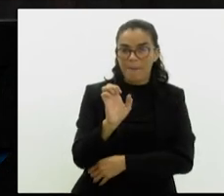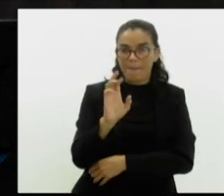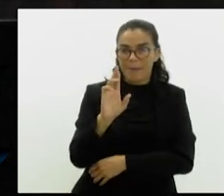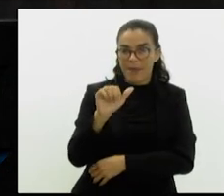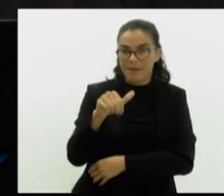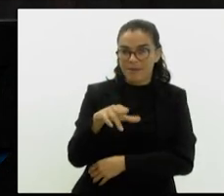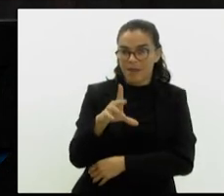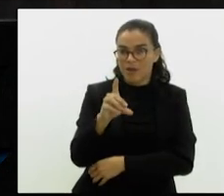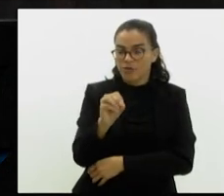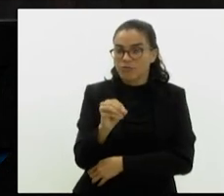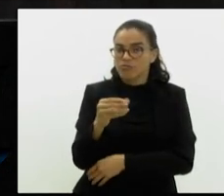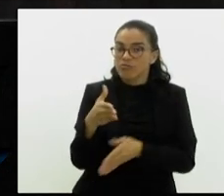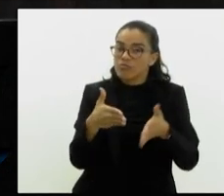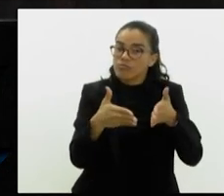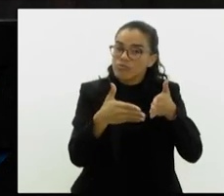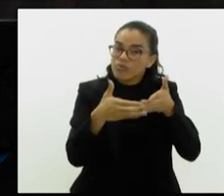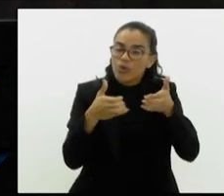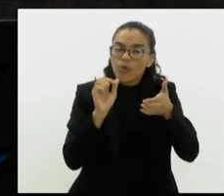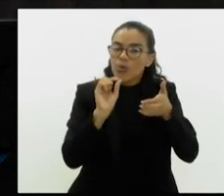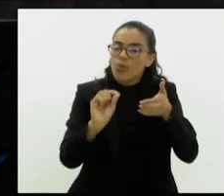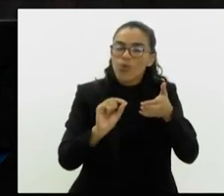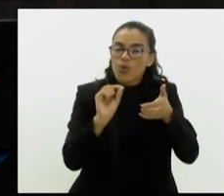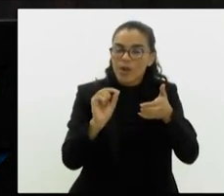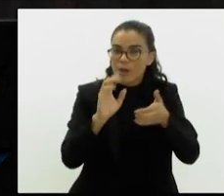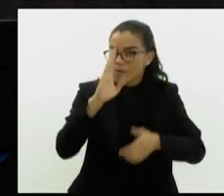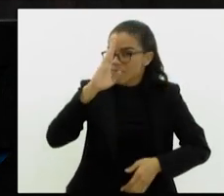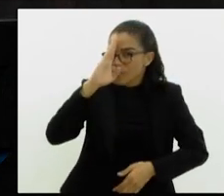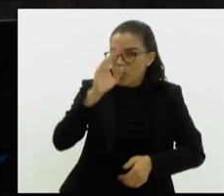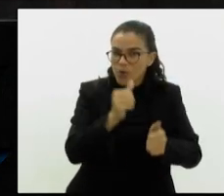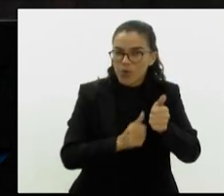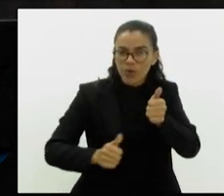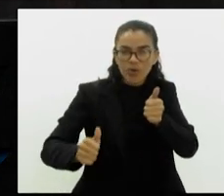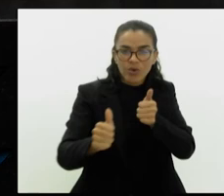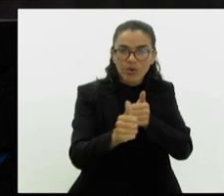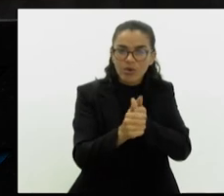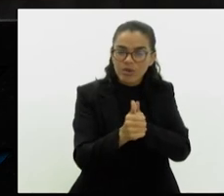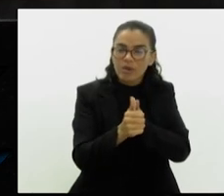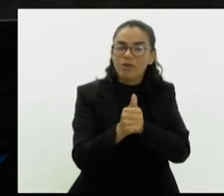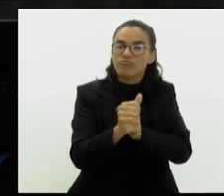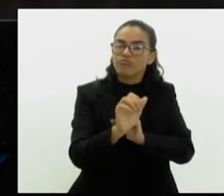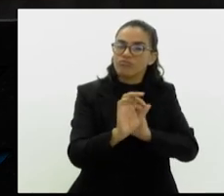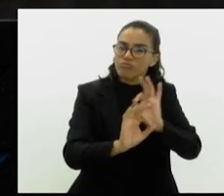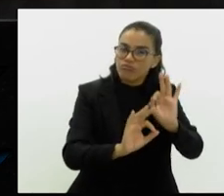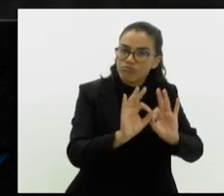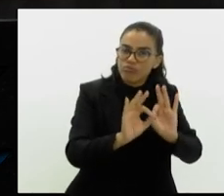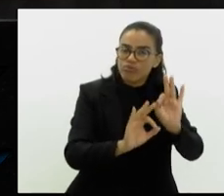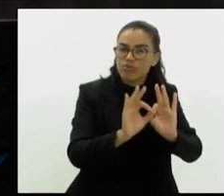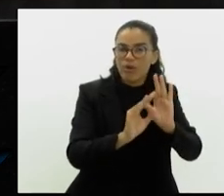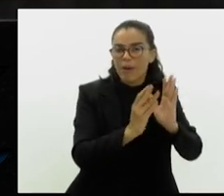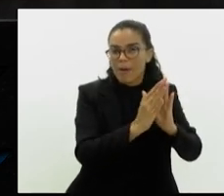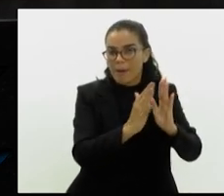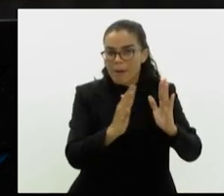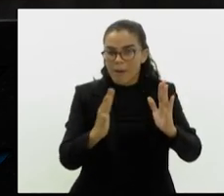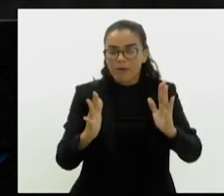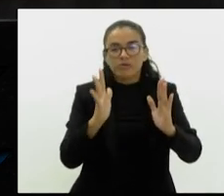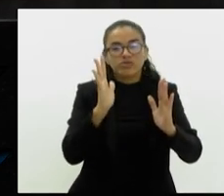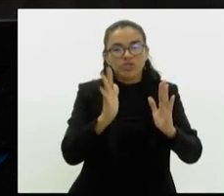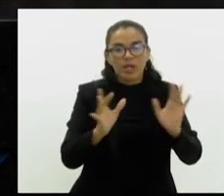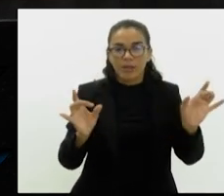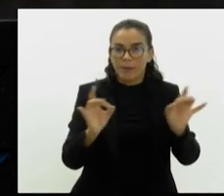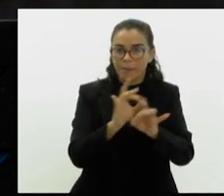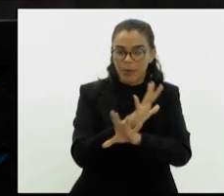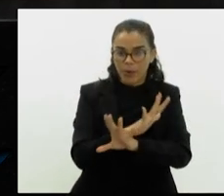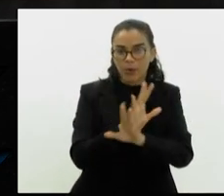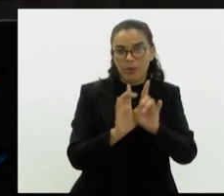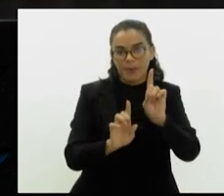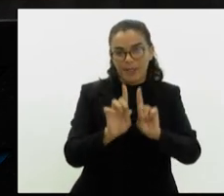solicitando a ele que desse prioridade no andamento deste processo que já está pronto para